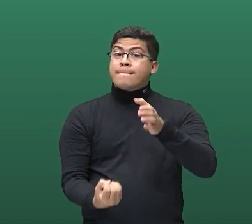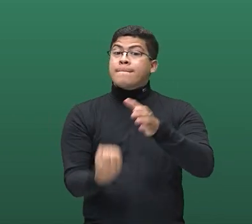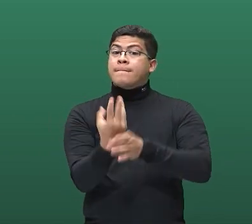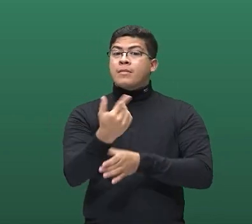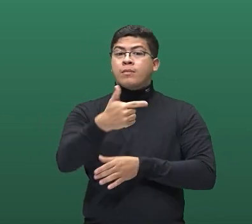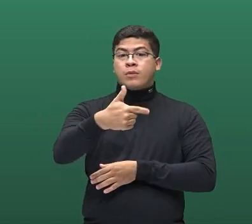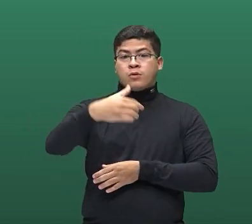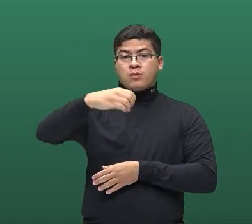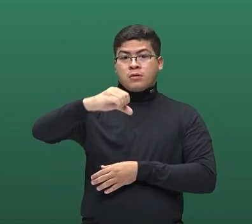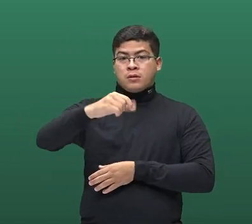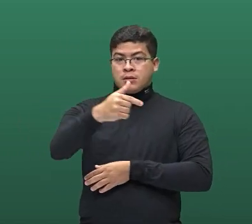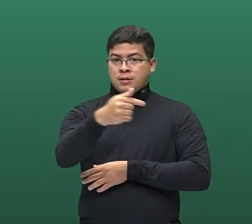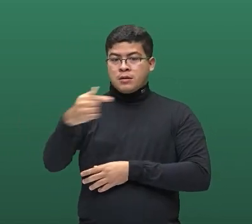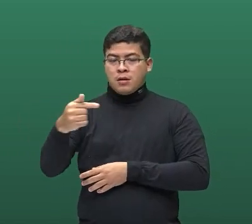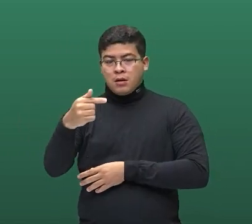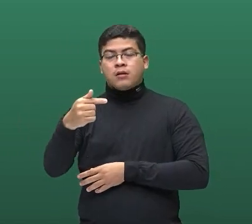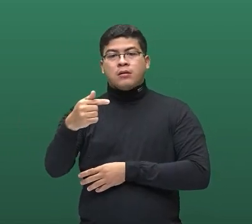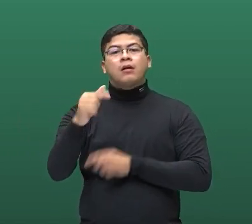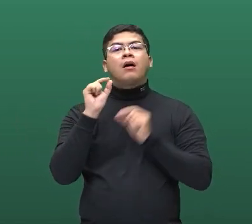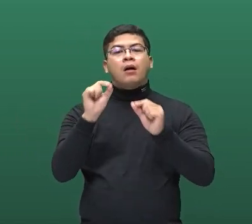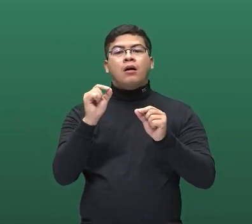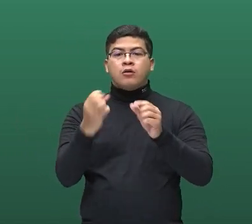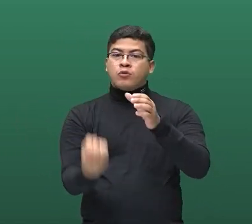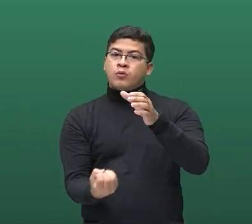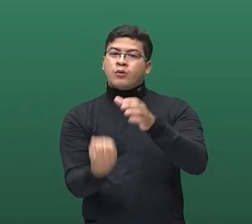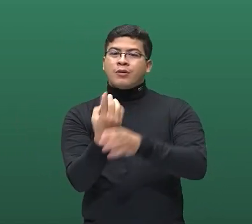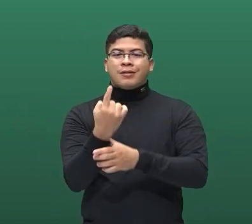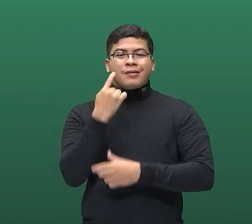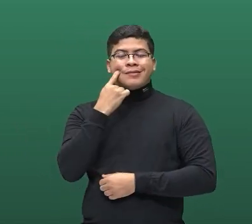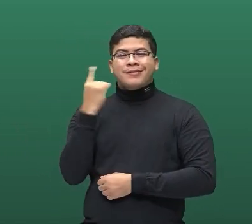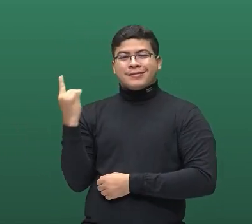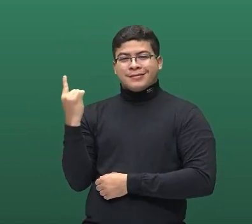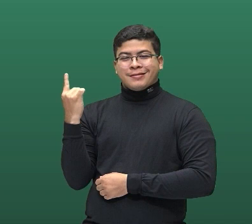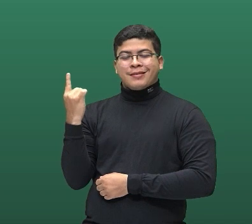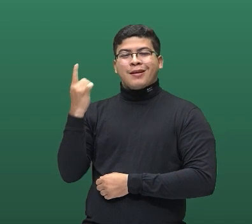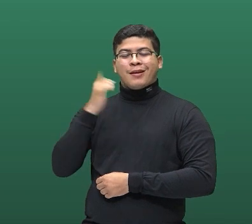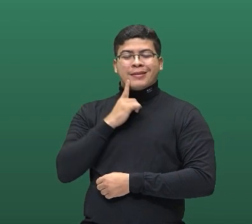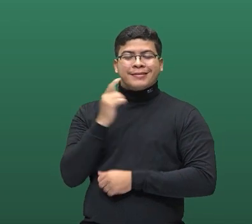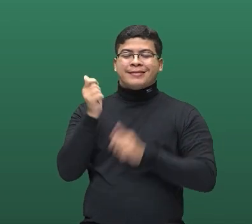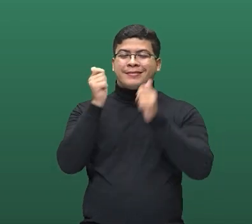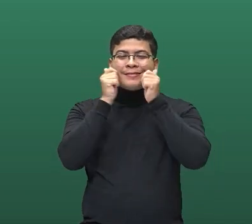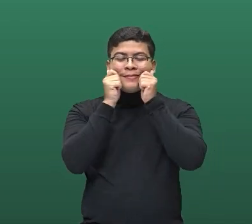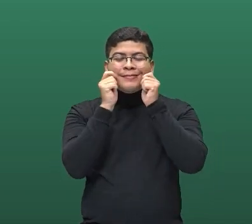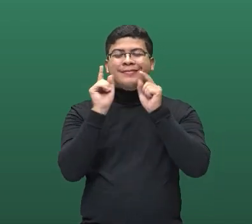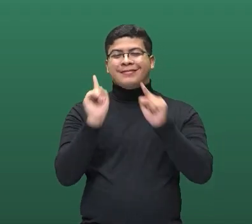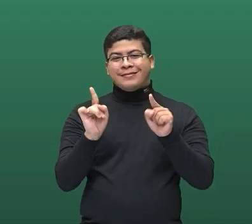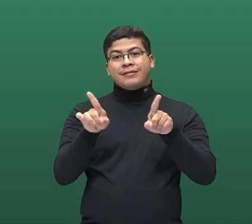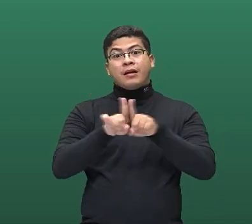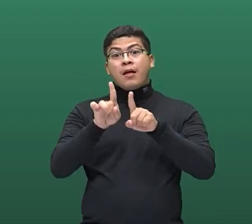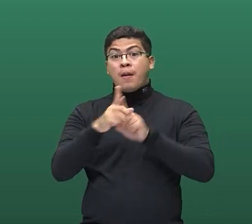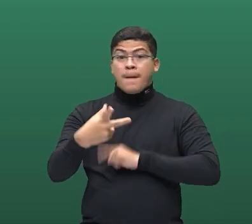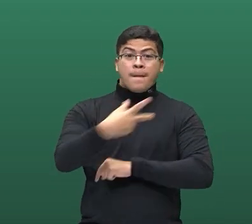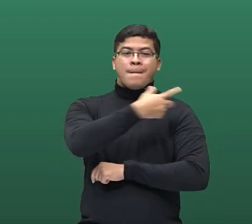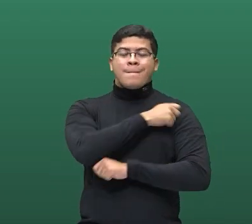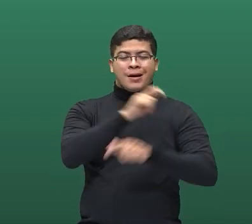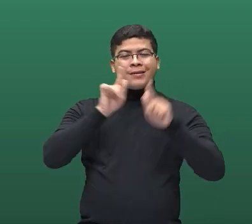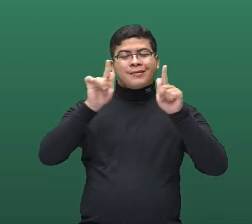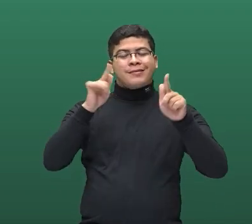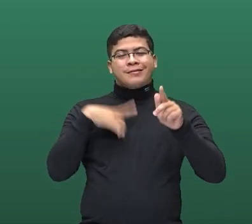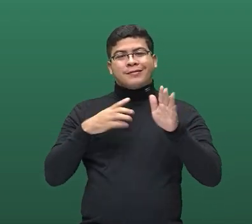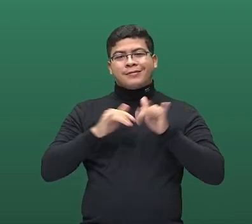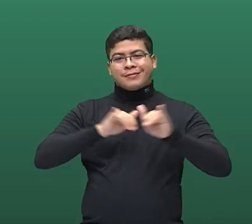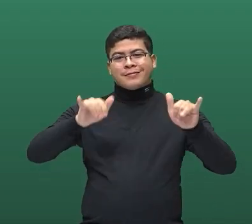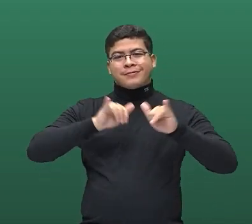Em 1986, nasceu o Zé Gotinha, simpático personagem que simboliza as campanhas de